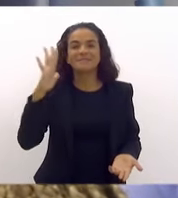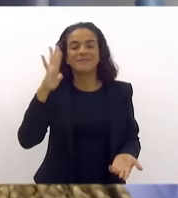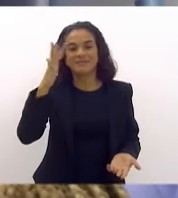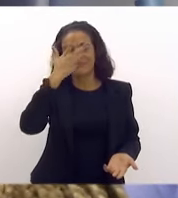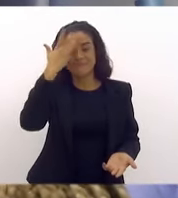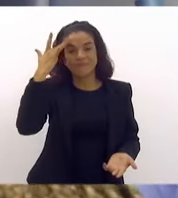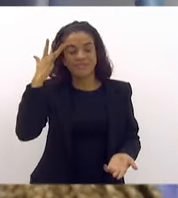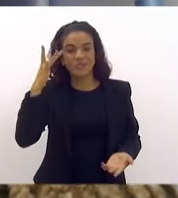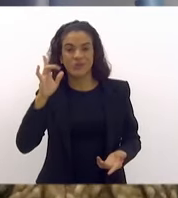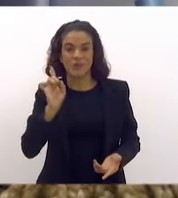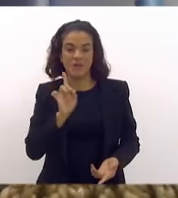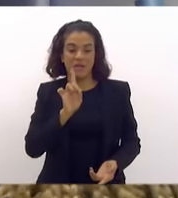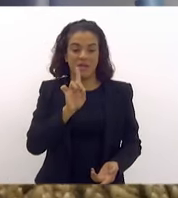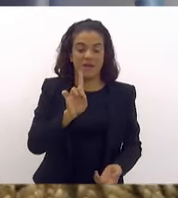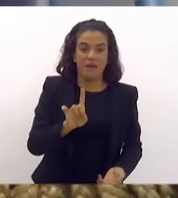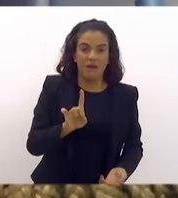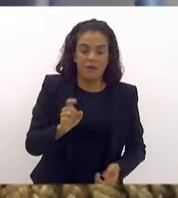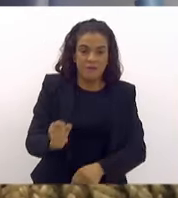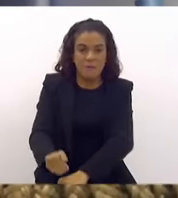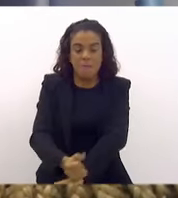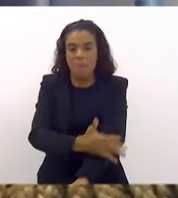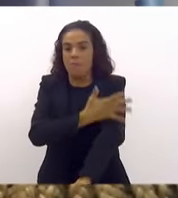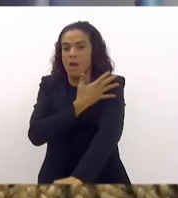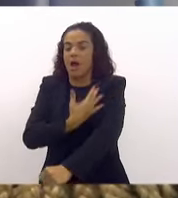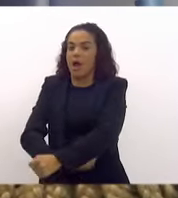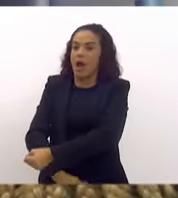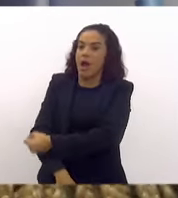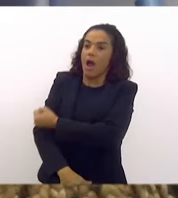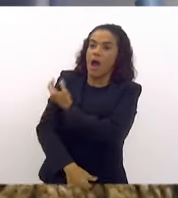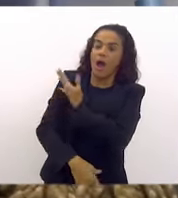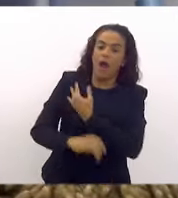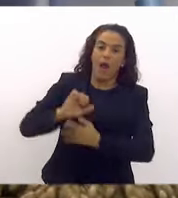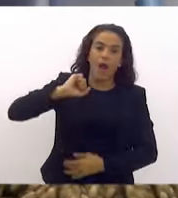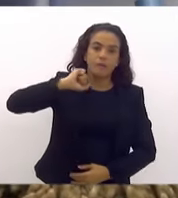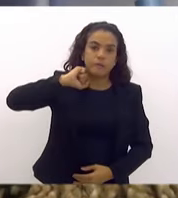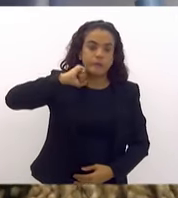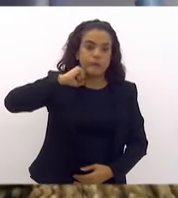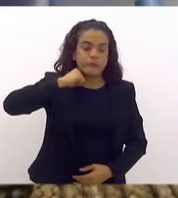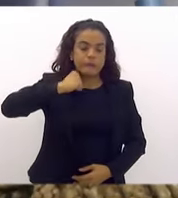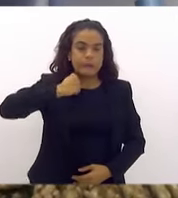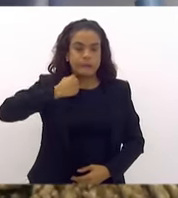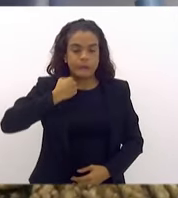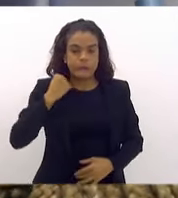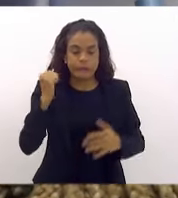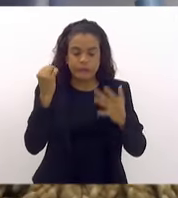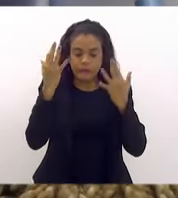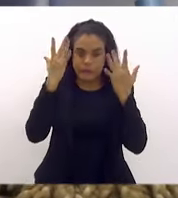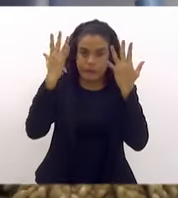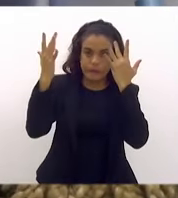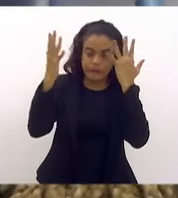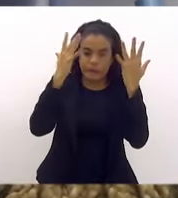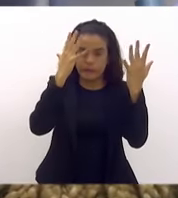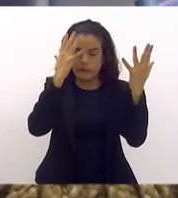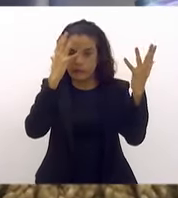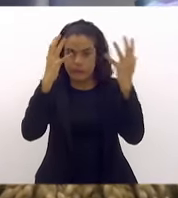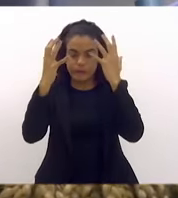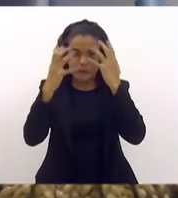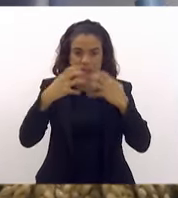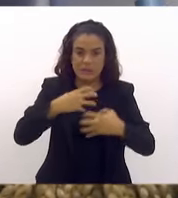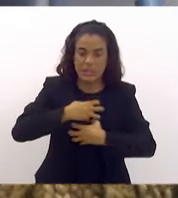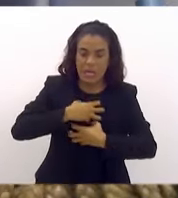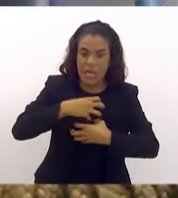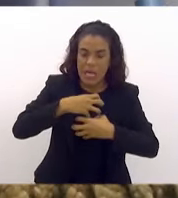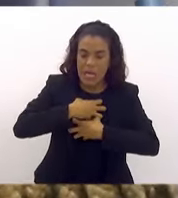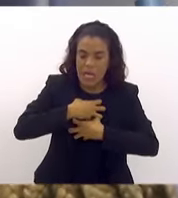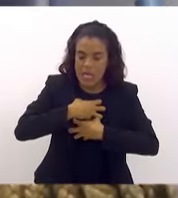pessoa que vai chegar aqui tomada de estresse de um alto estresse de Uma emoção de sentimentos